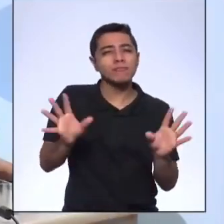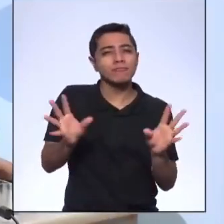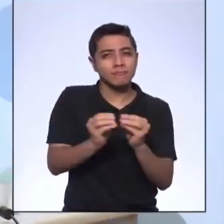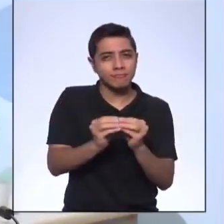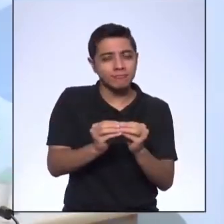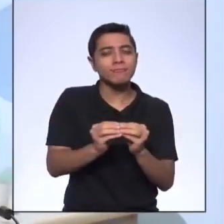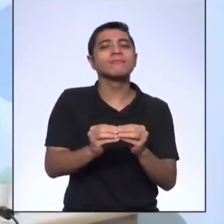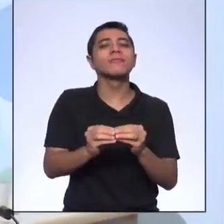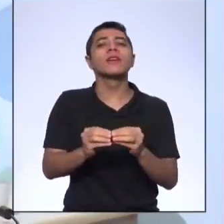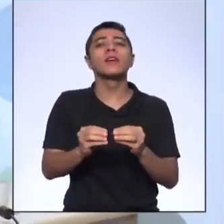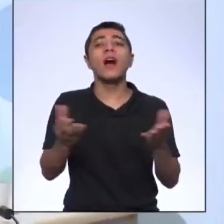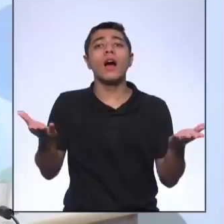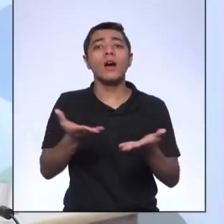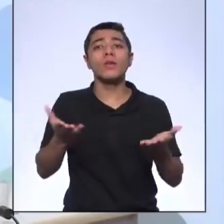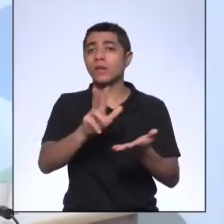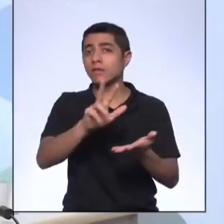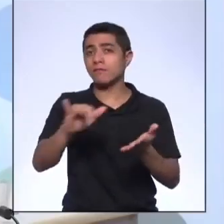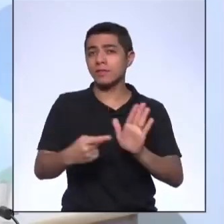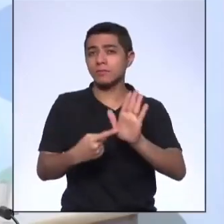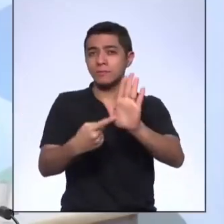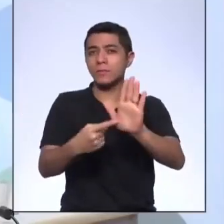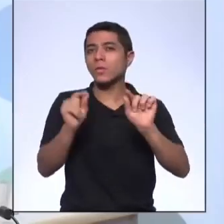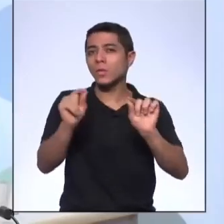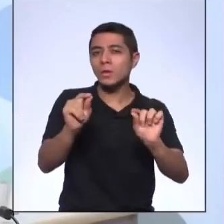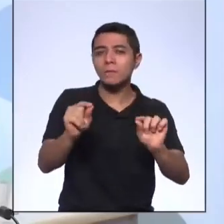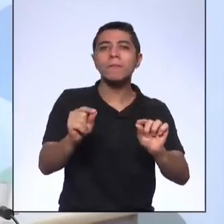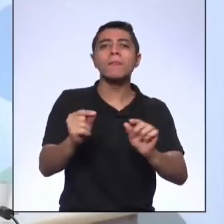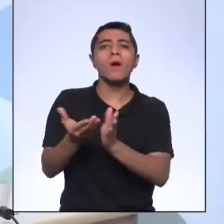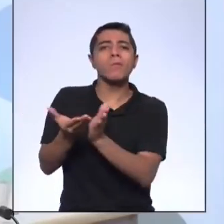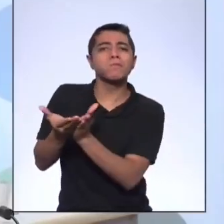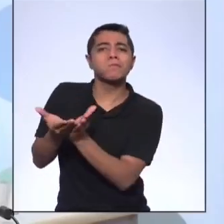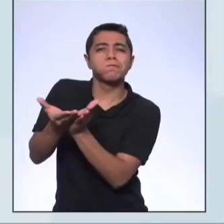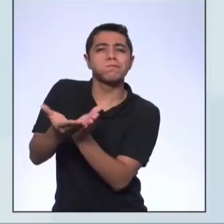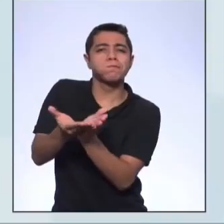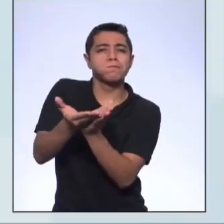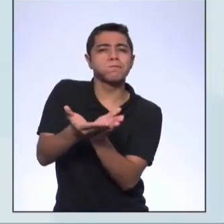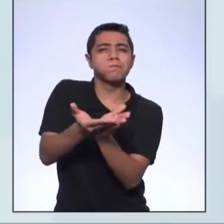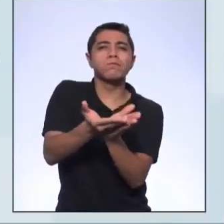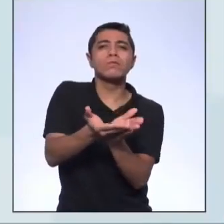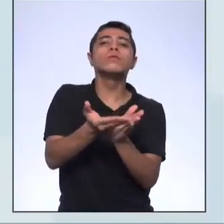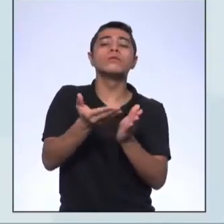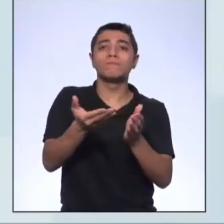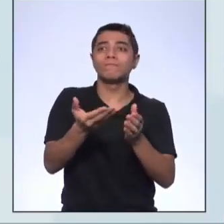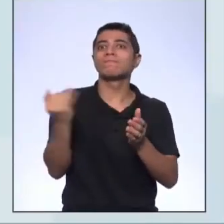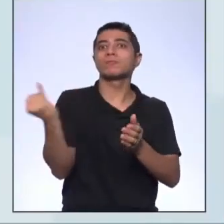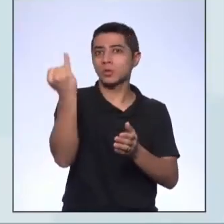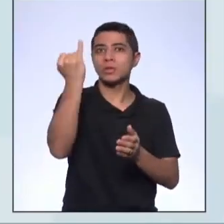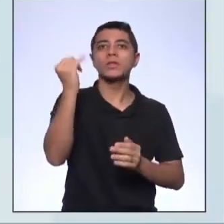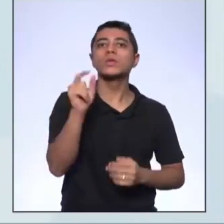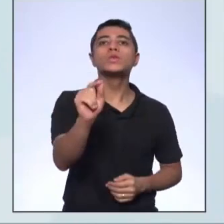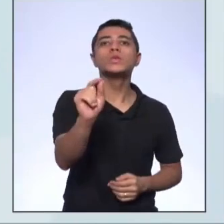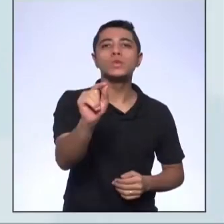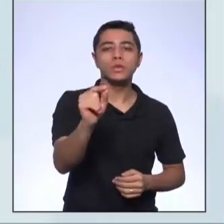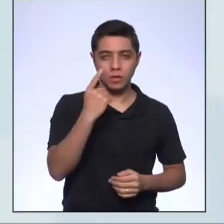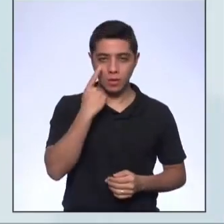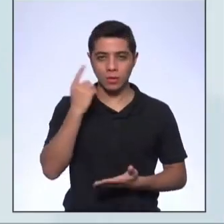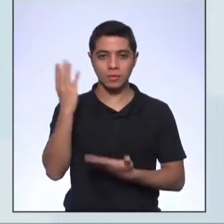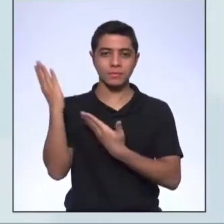né? Então, vamos ver as consequências das grandes navegações, na tela para vocês. Então, olha